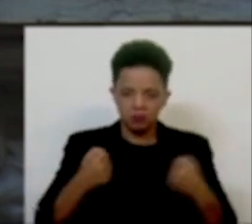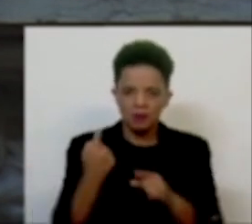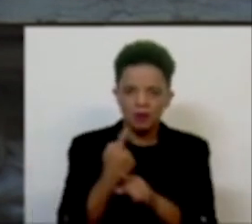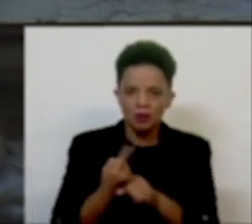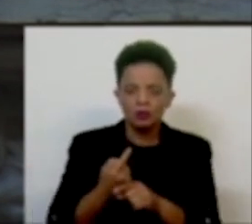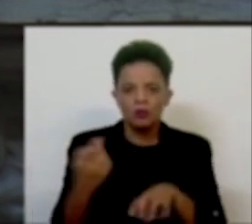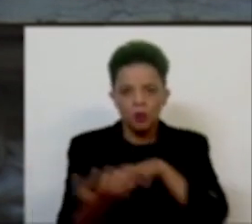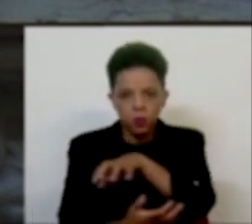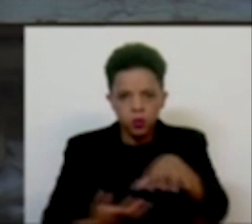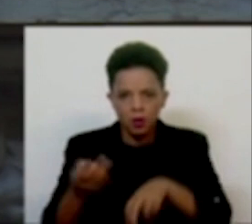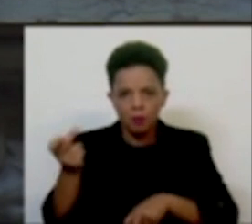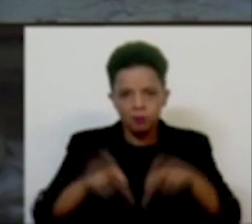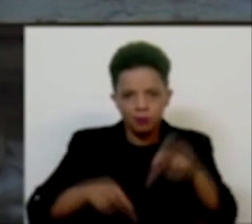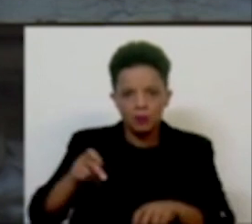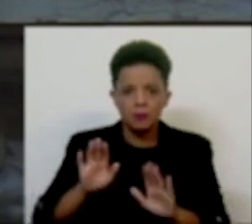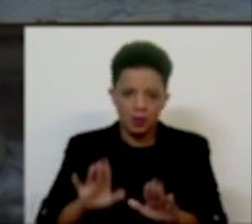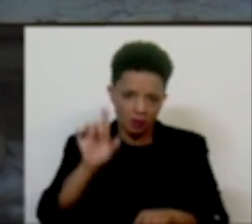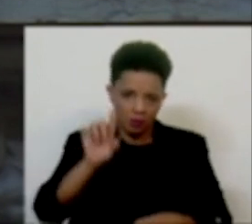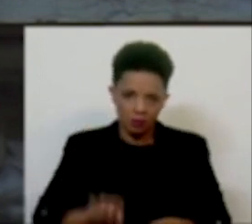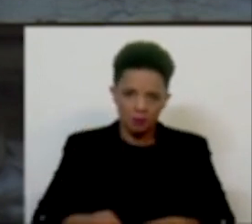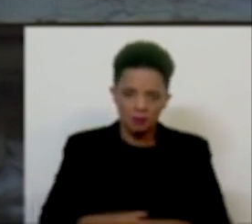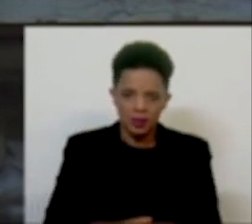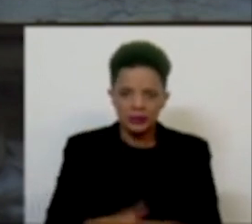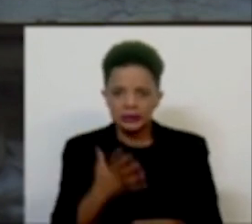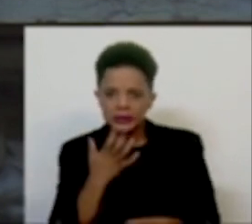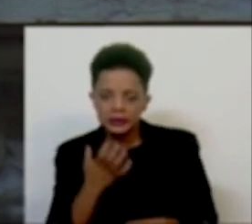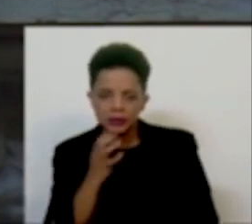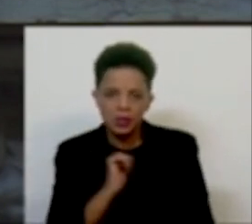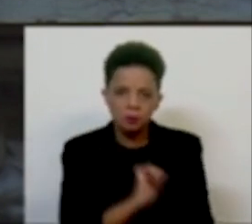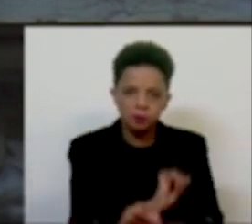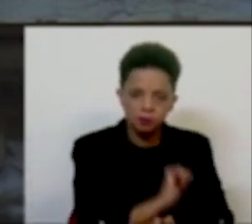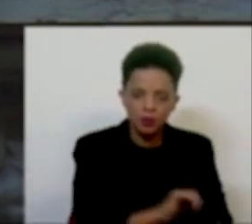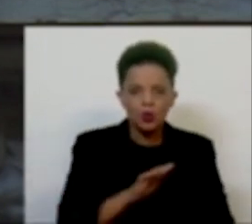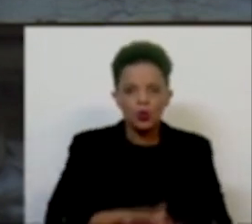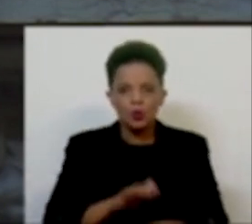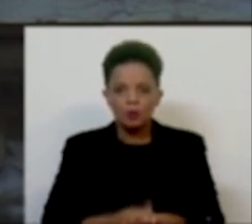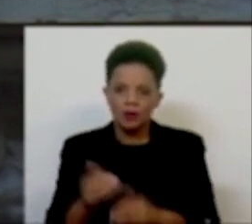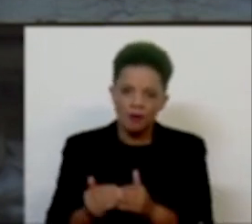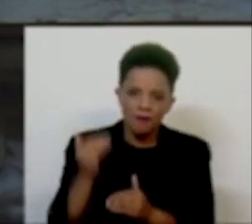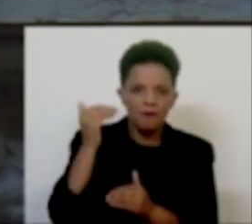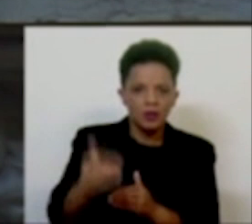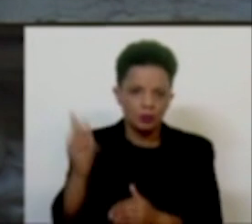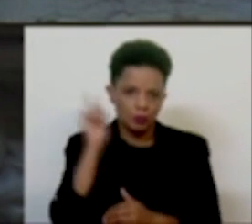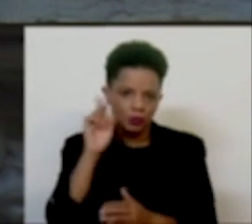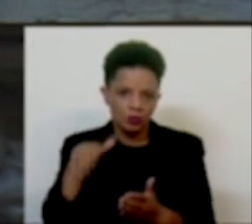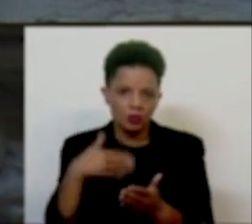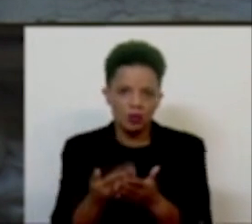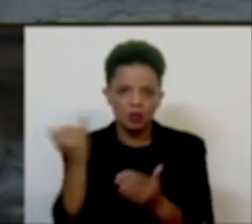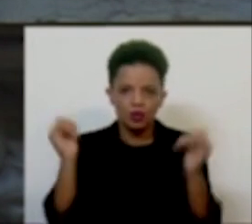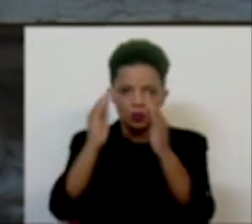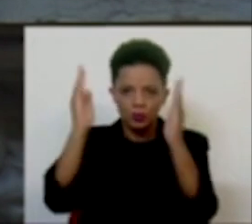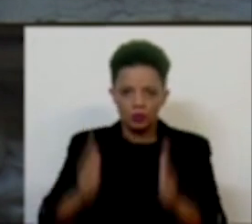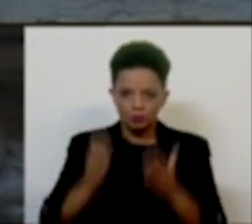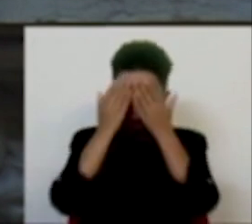foram alimentando, mas que também foi contida e regulada por avanços decisivos rumo à institucionalização